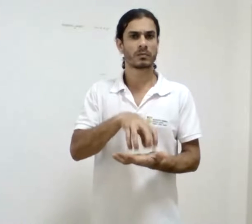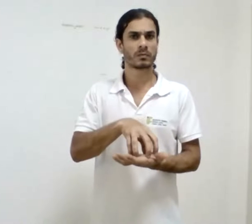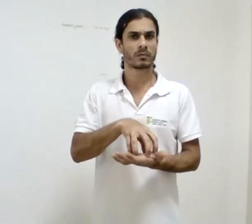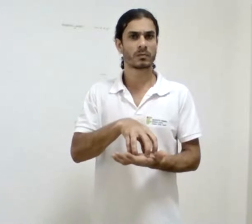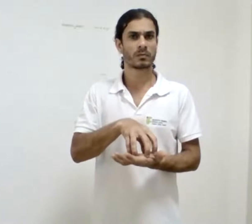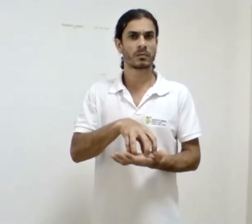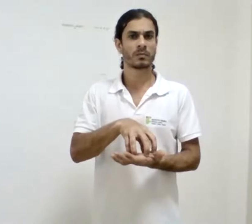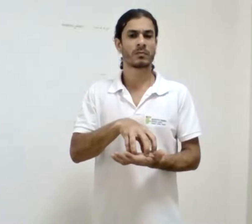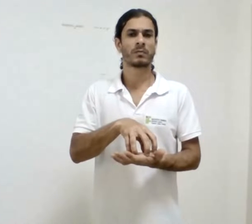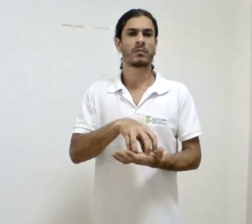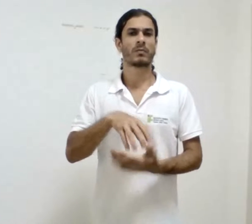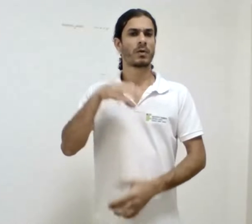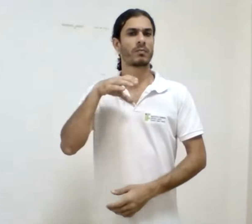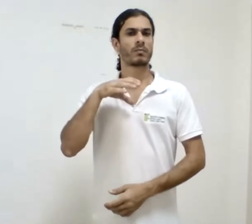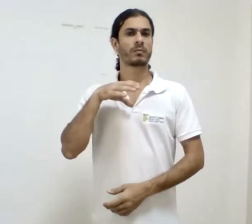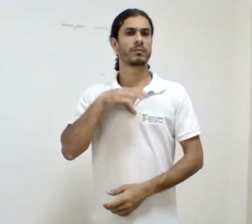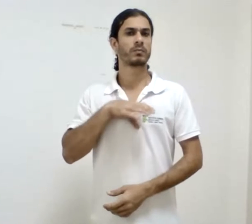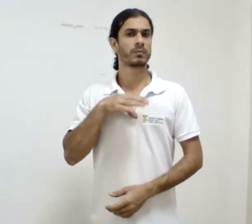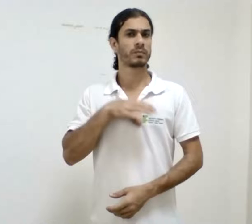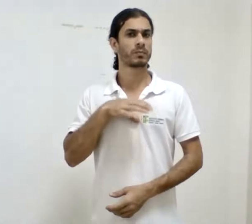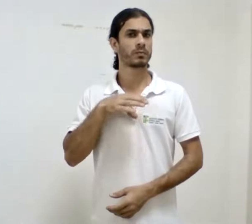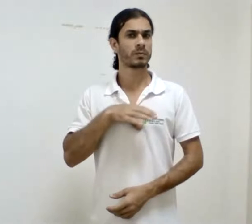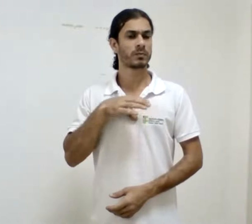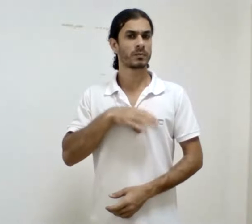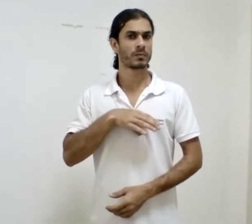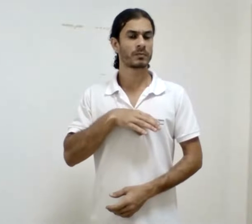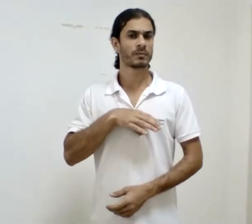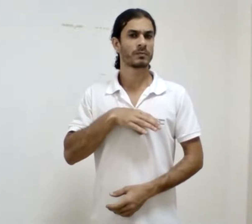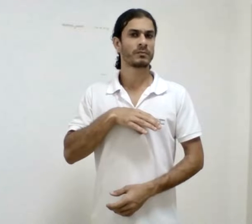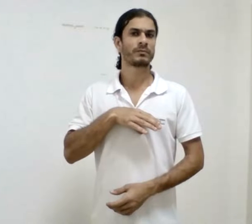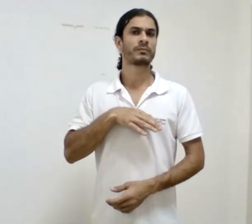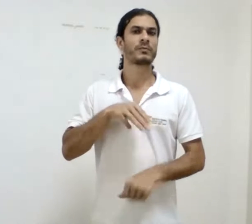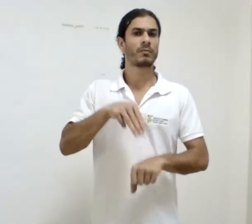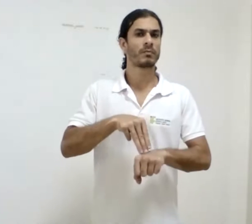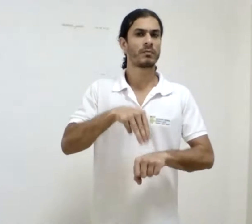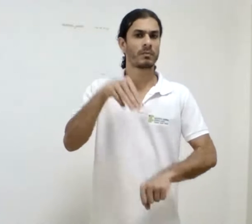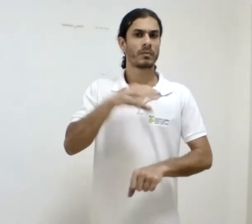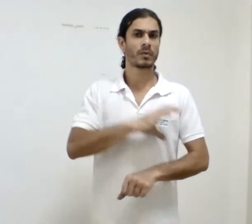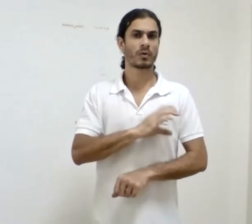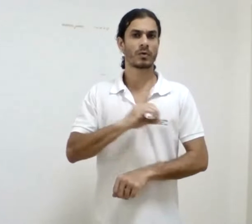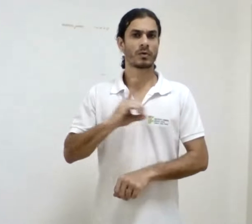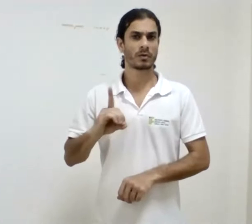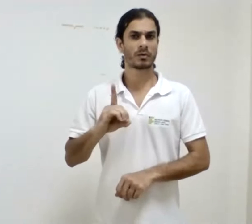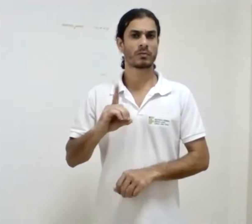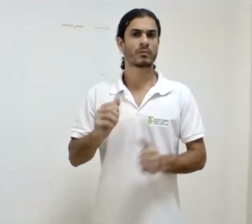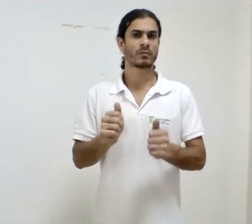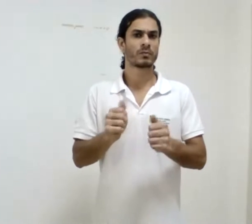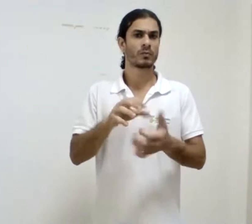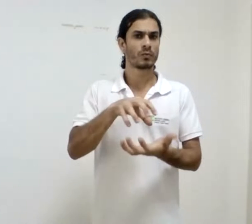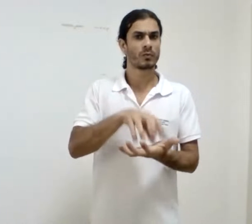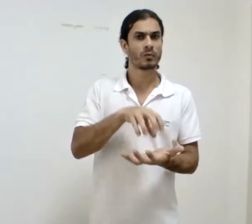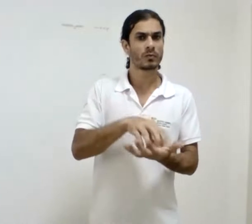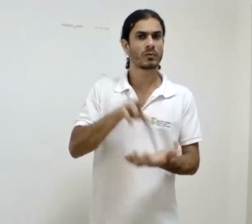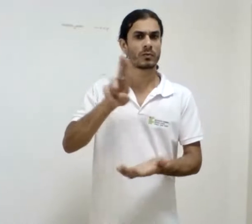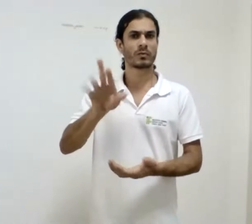em Portugal, e membro fundadora e coordenadora adjunta do Núcleo de Educação Infantil da UFES. Ela coordenadora do grupo de pesquisa Infância,